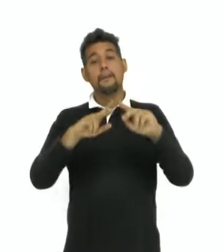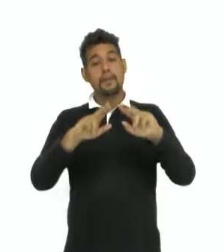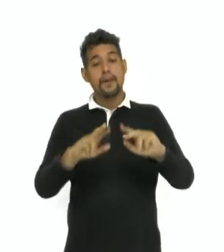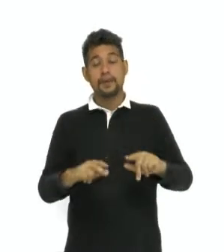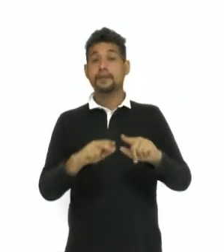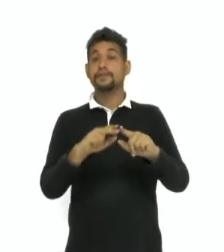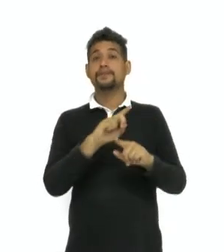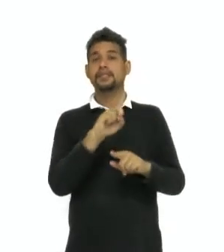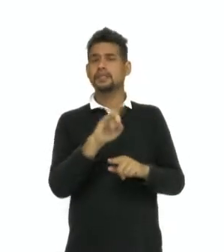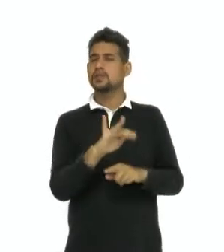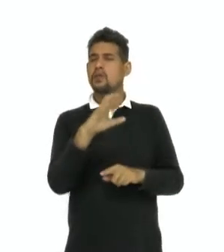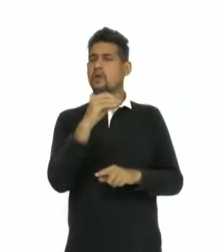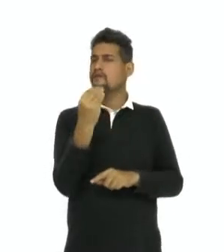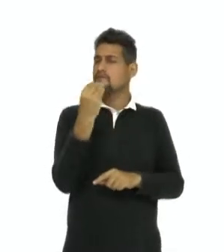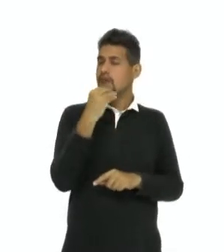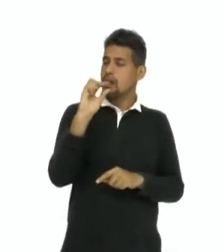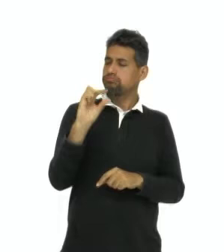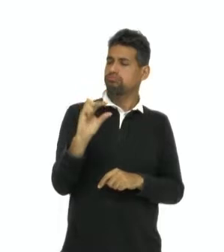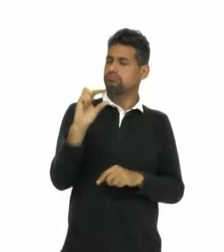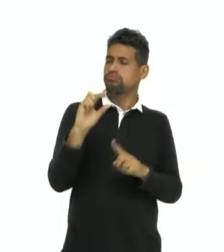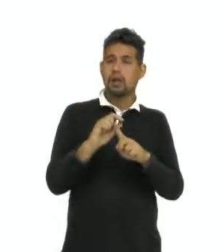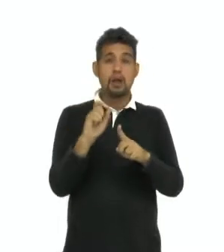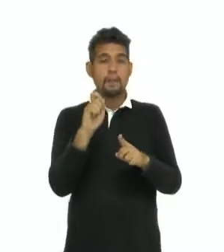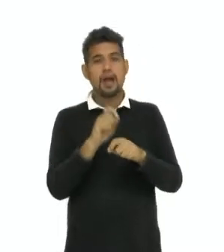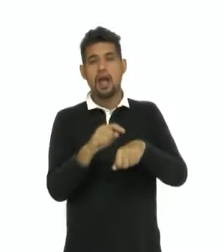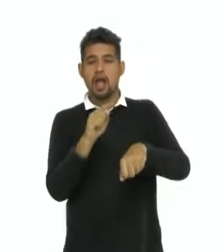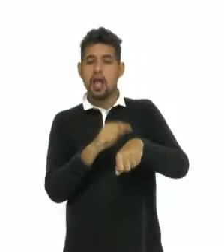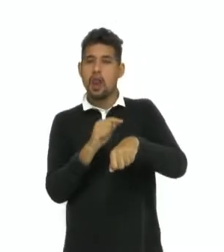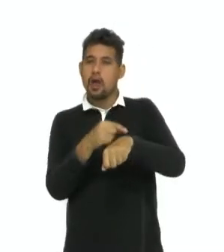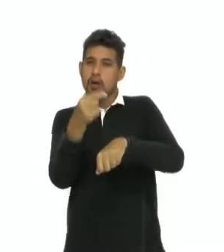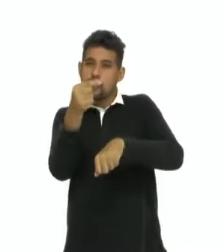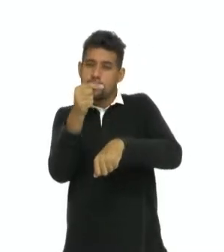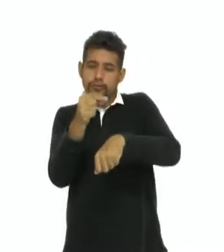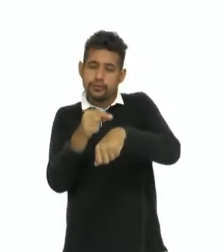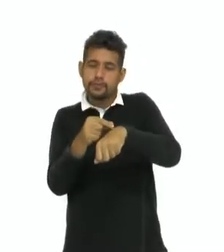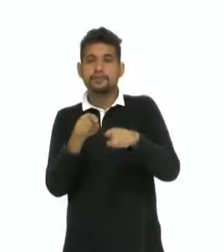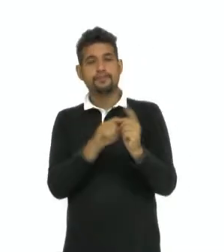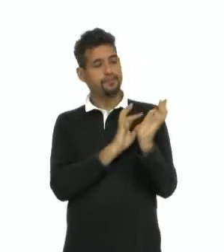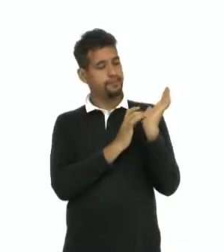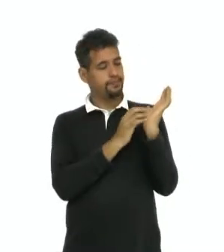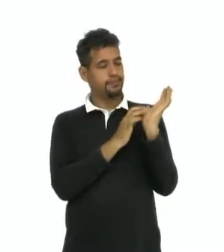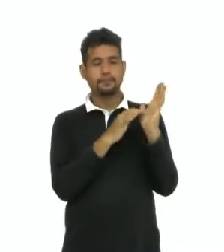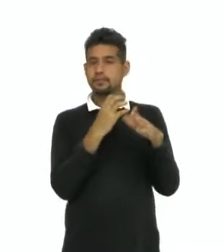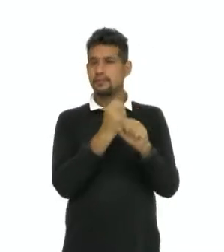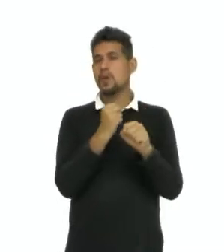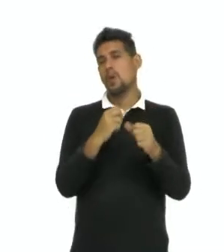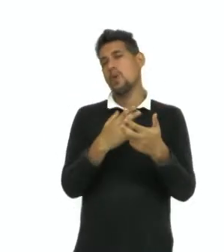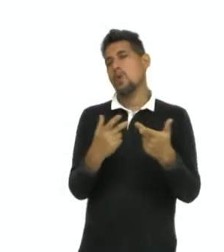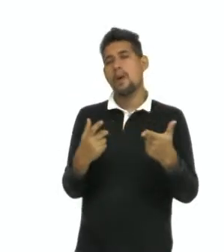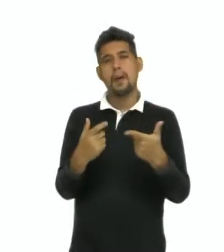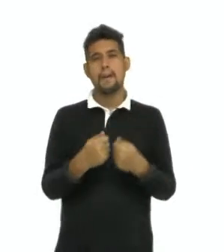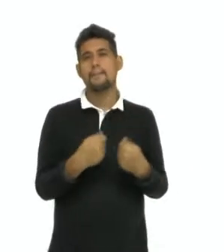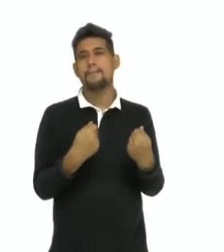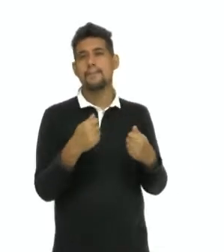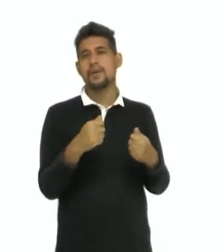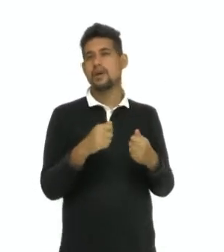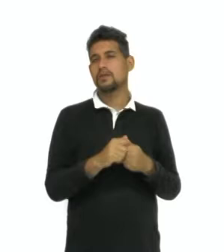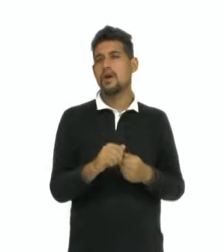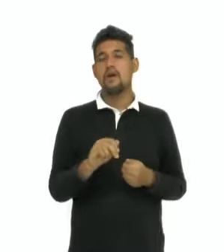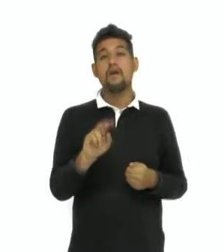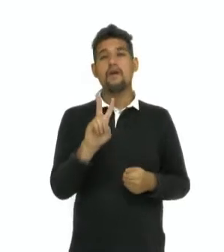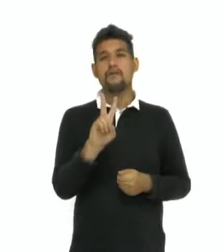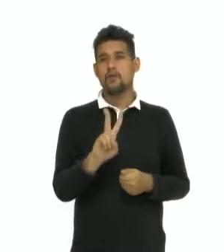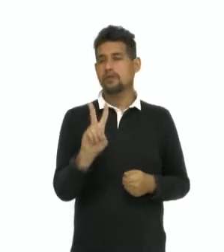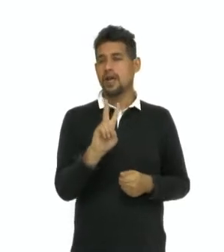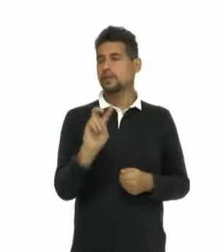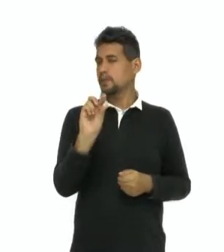baixa voltagem e são indicadas para o funcionamento de relógios e calculadoras, equipamentos que precisam aí de uma voltagem menor para